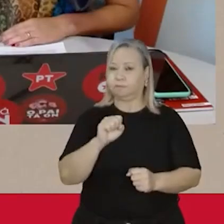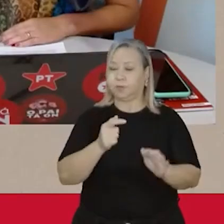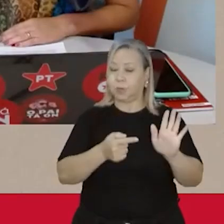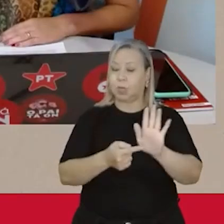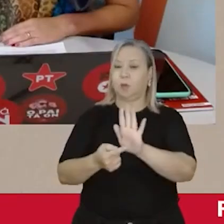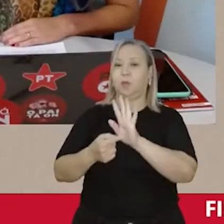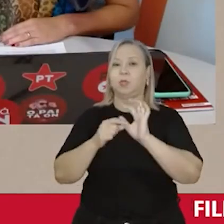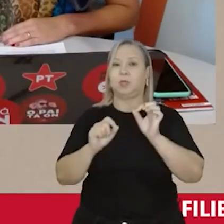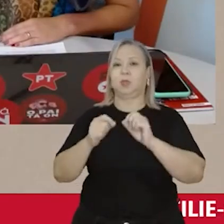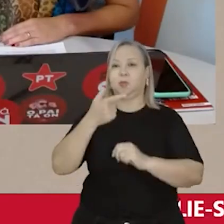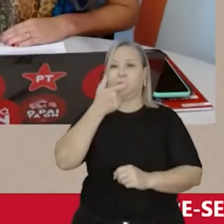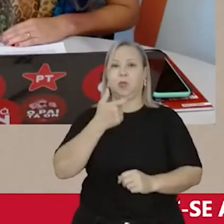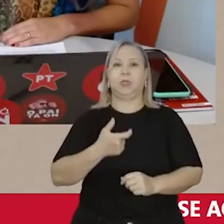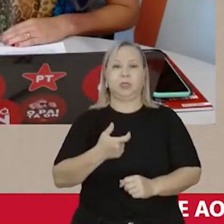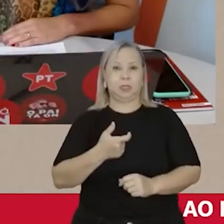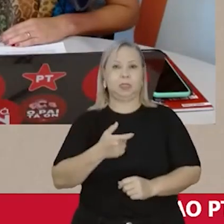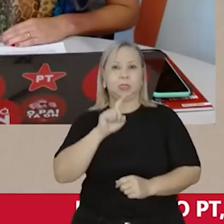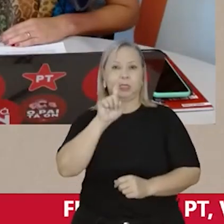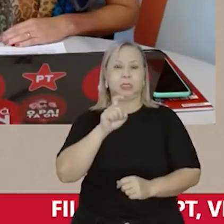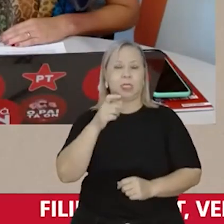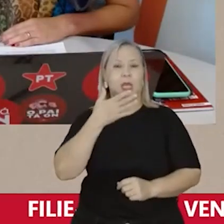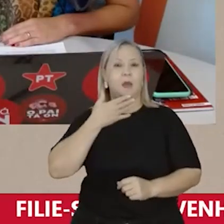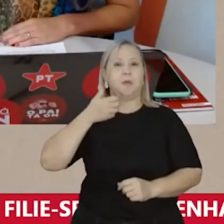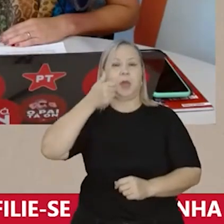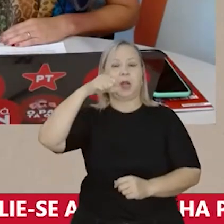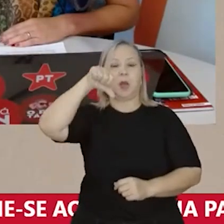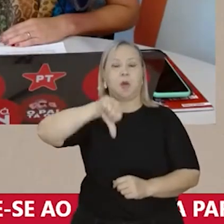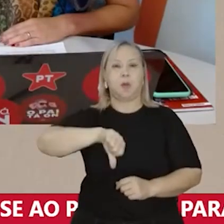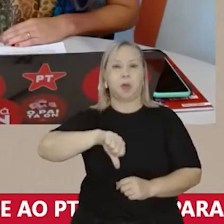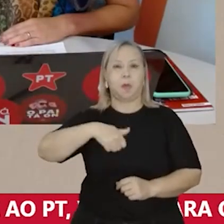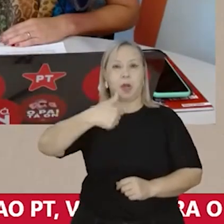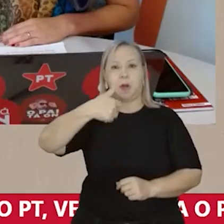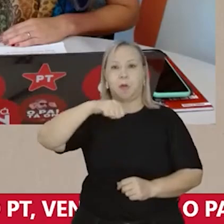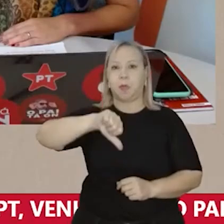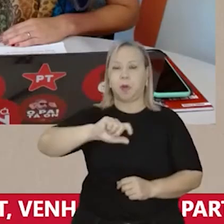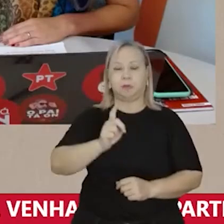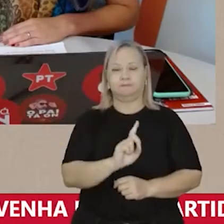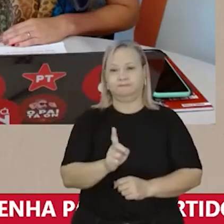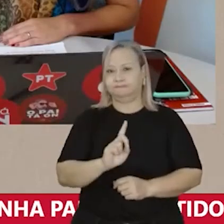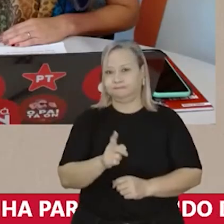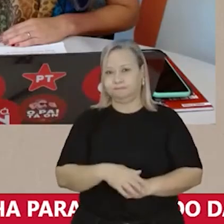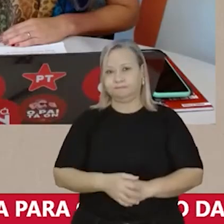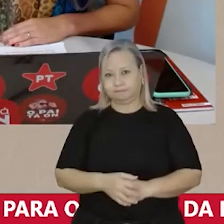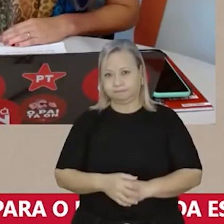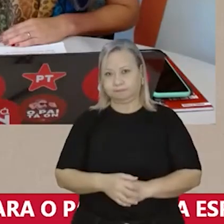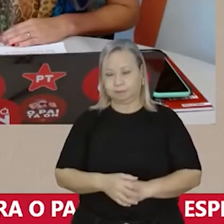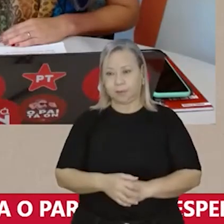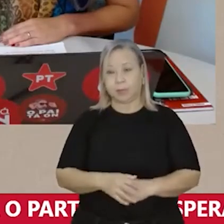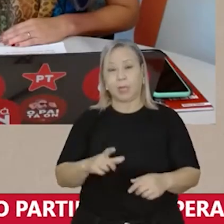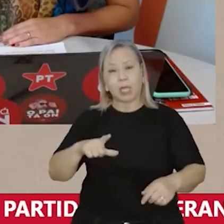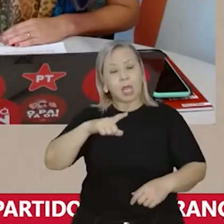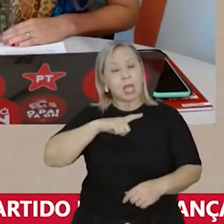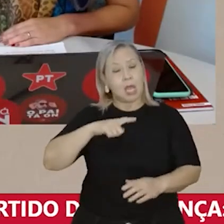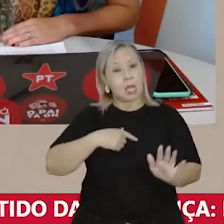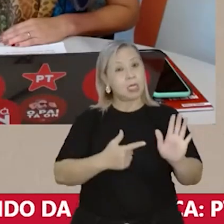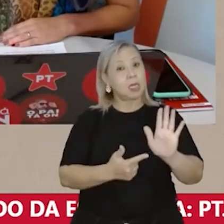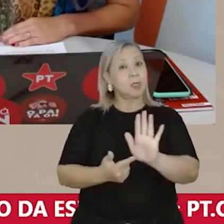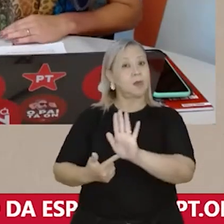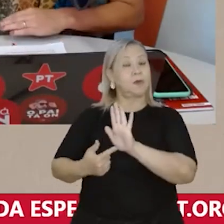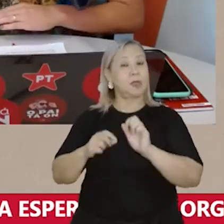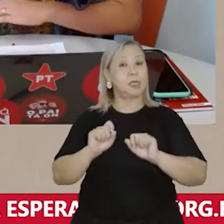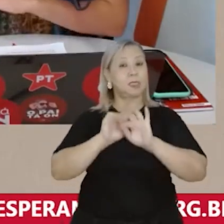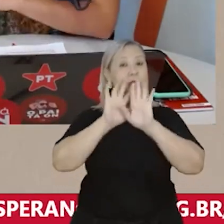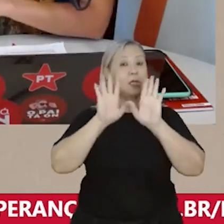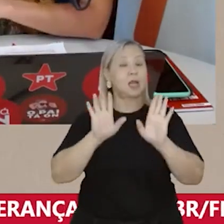de ser melhor ou pior, né? Nós podemos e temos evidências hoje mais